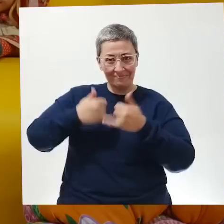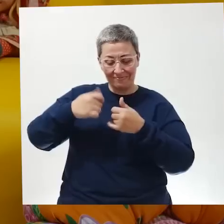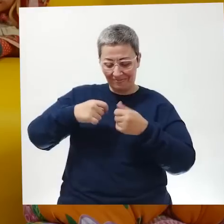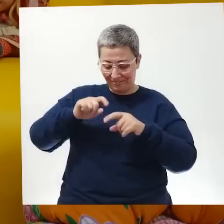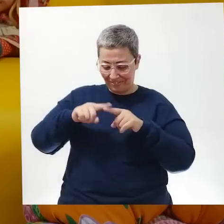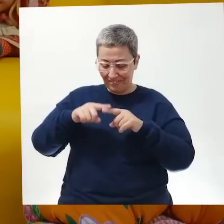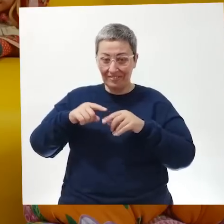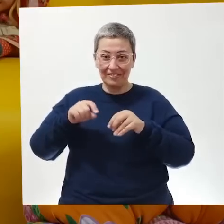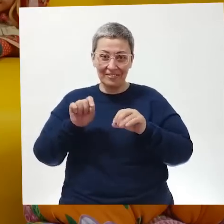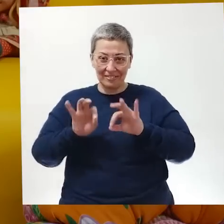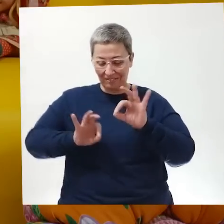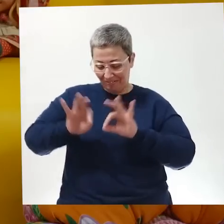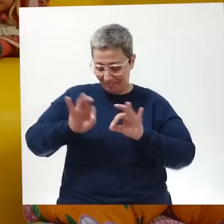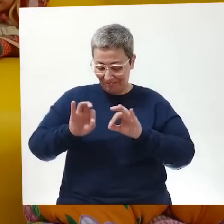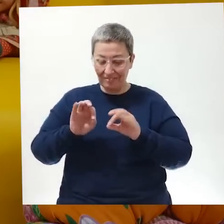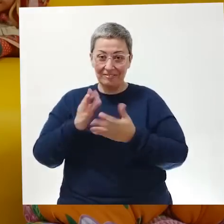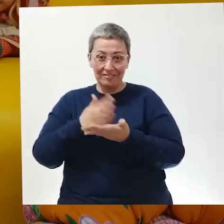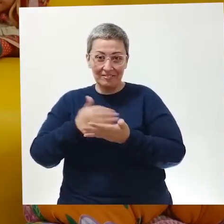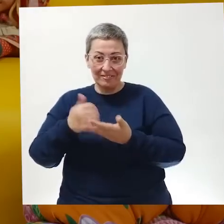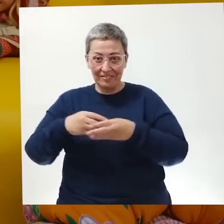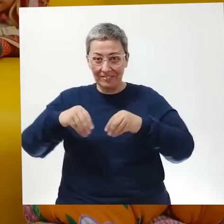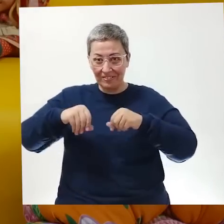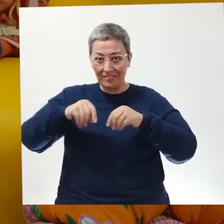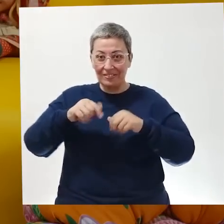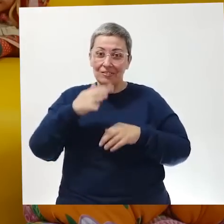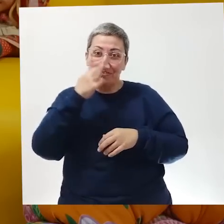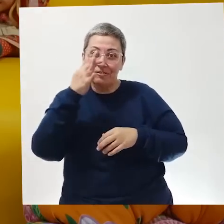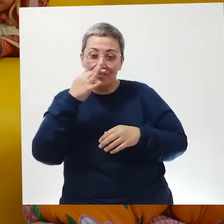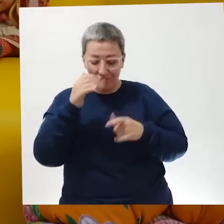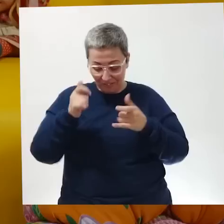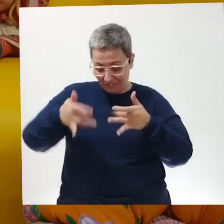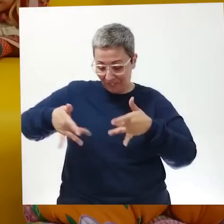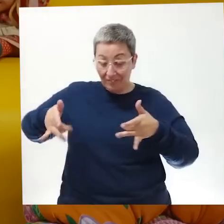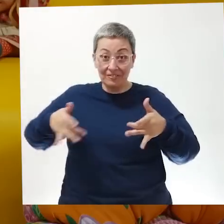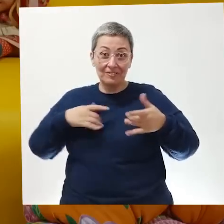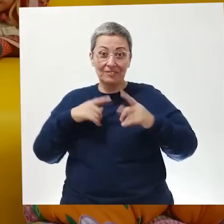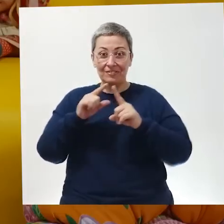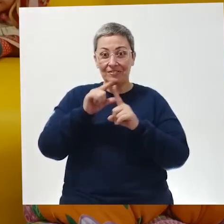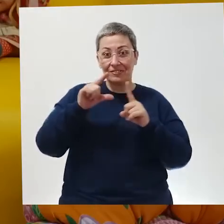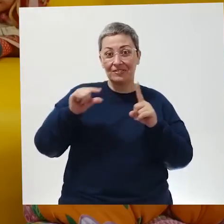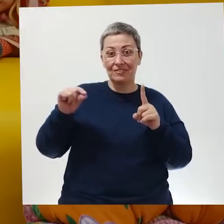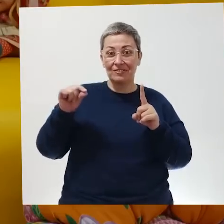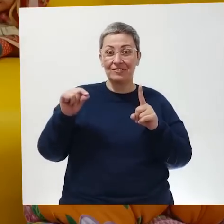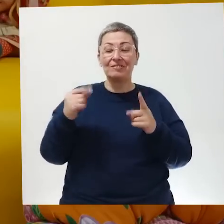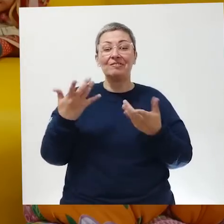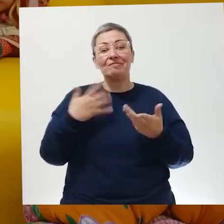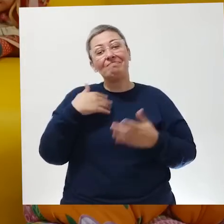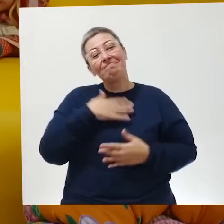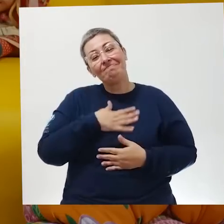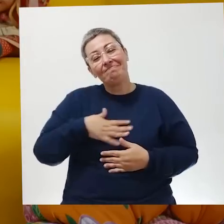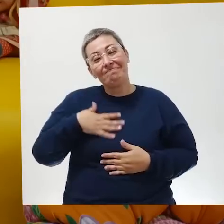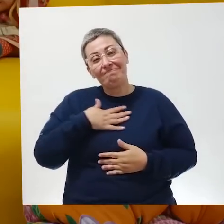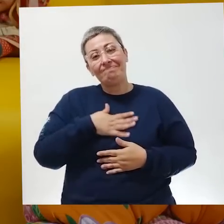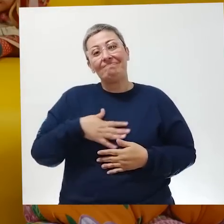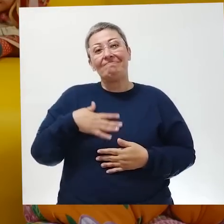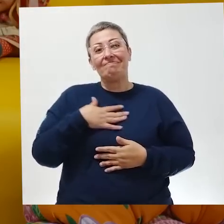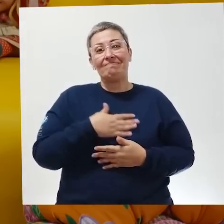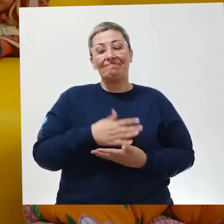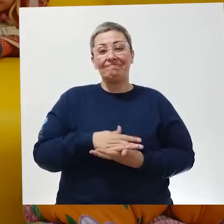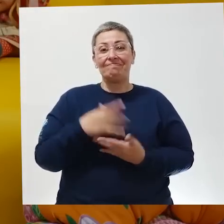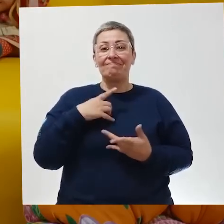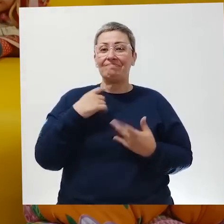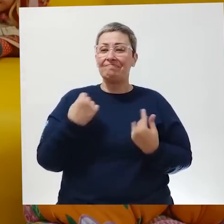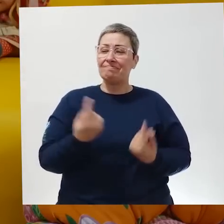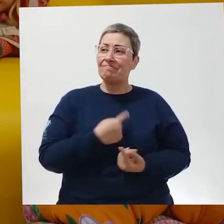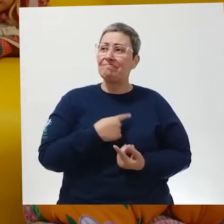terra? Bolo com flores, com folhas? Que gostoso, gente! E